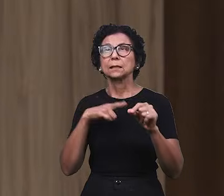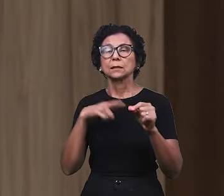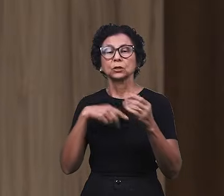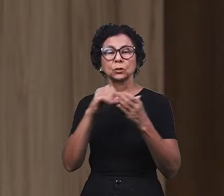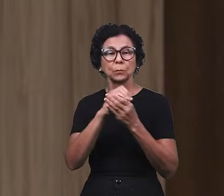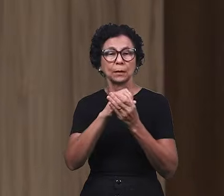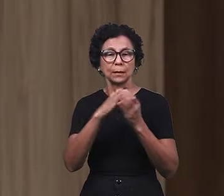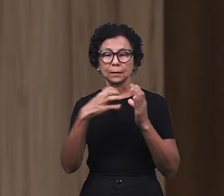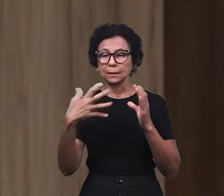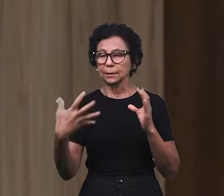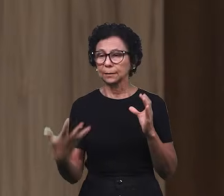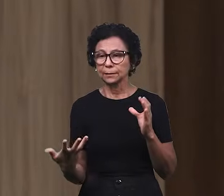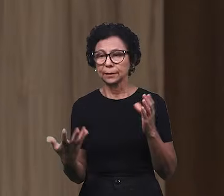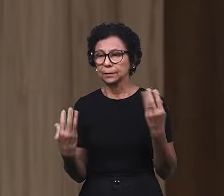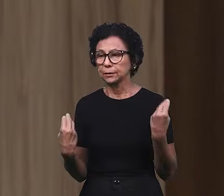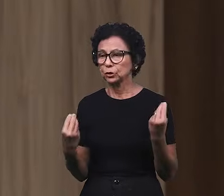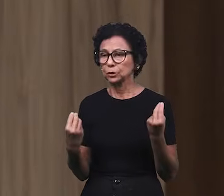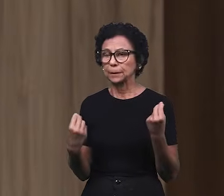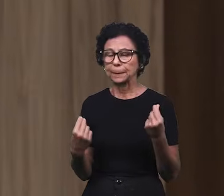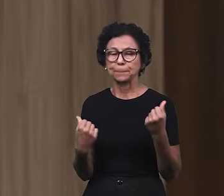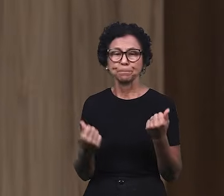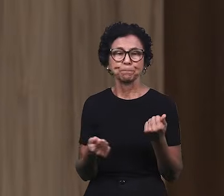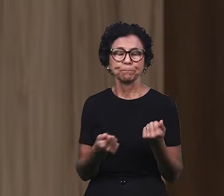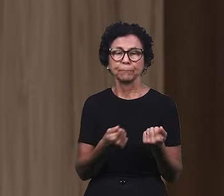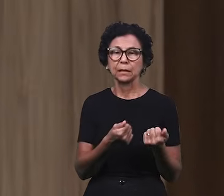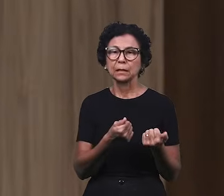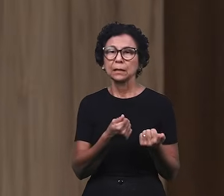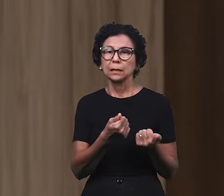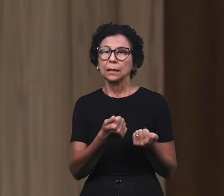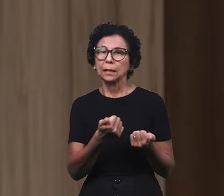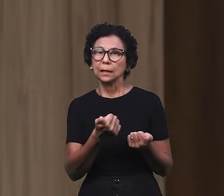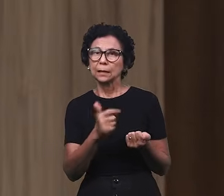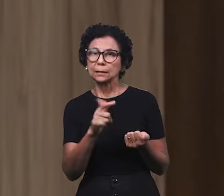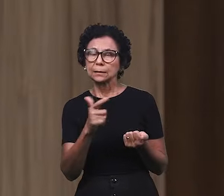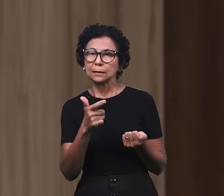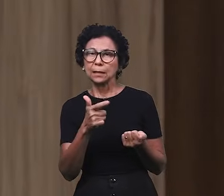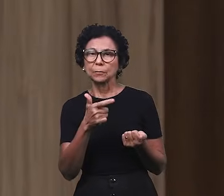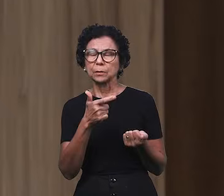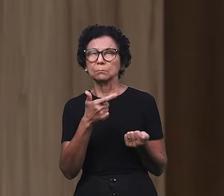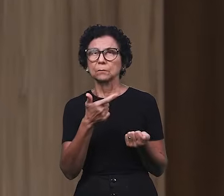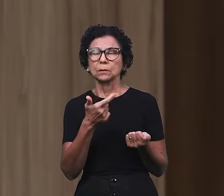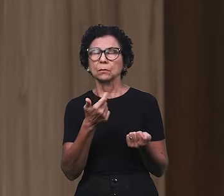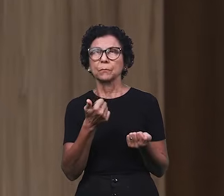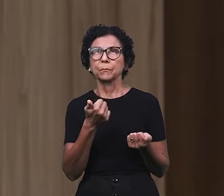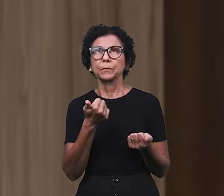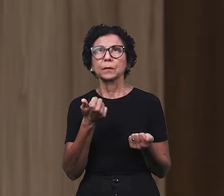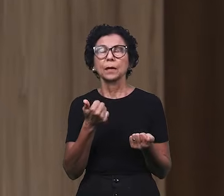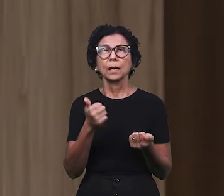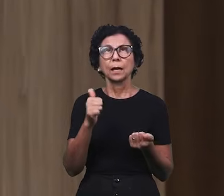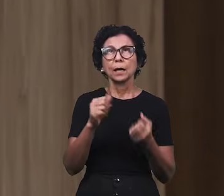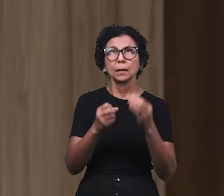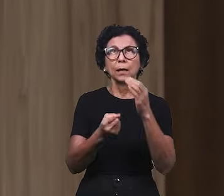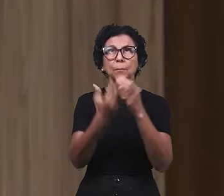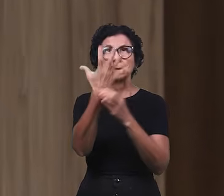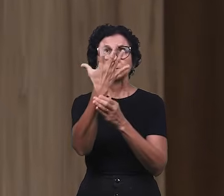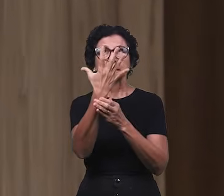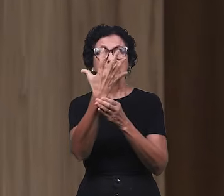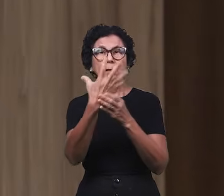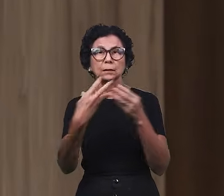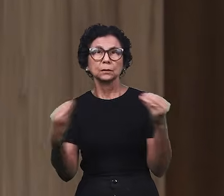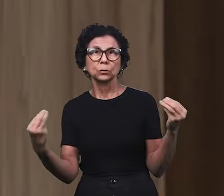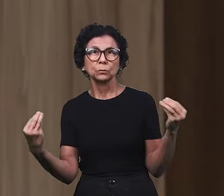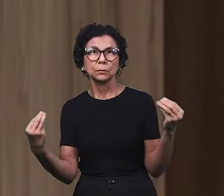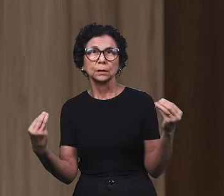era um corpo celeste que estava constantemente visível. Ela aparecia